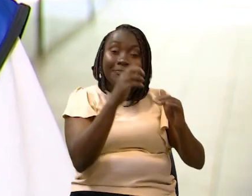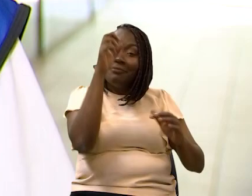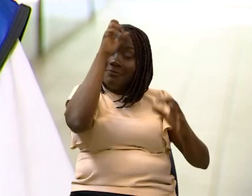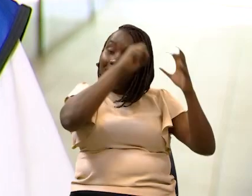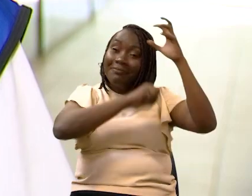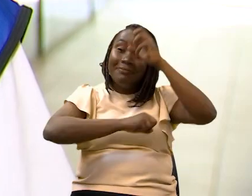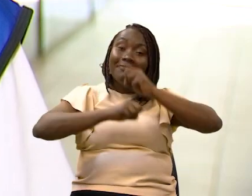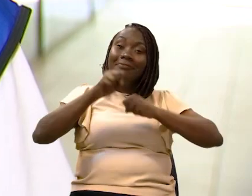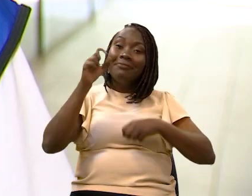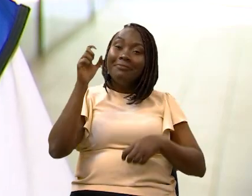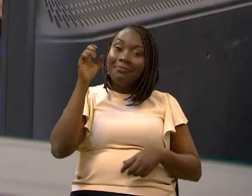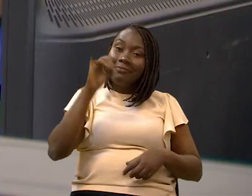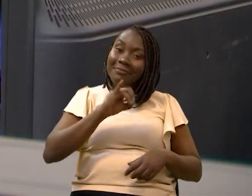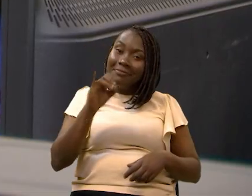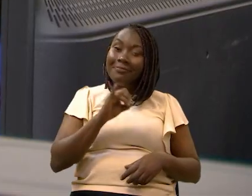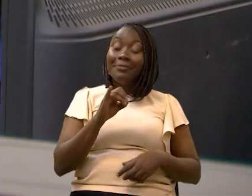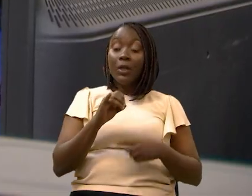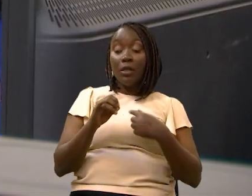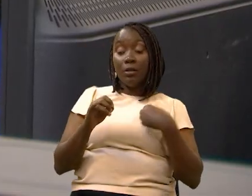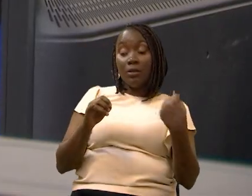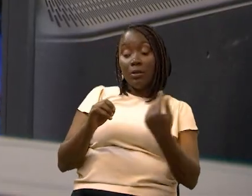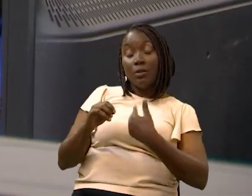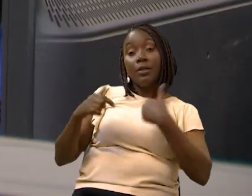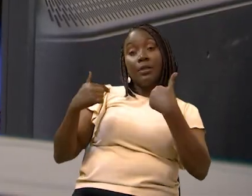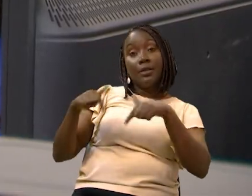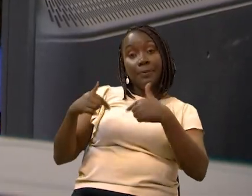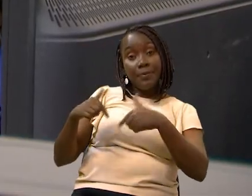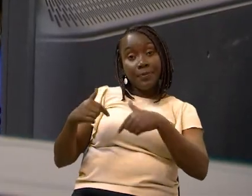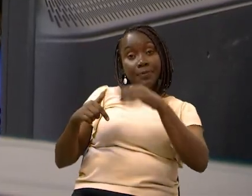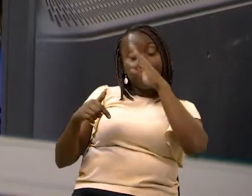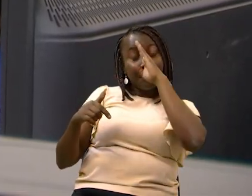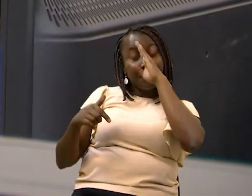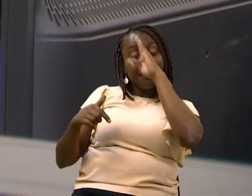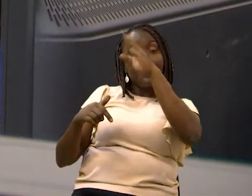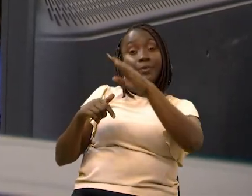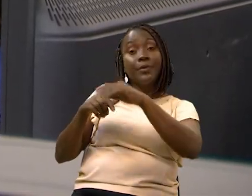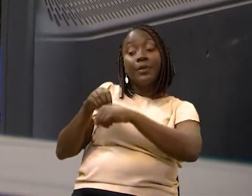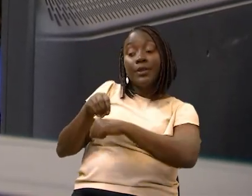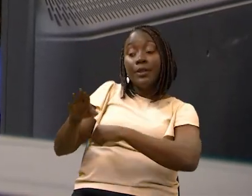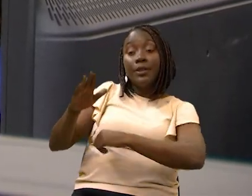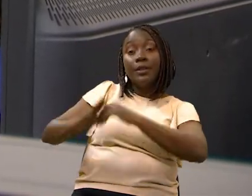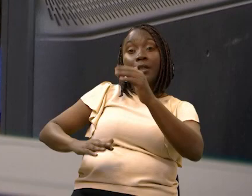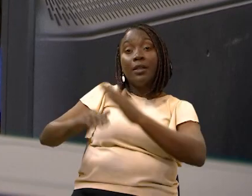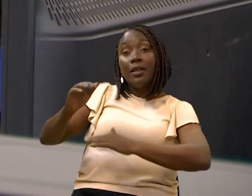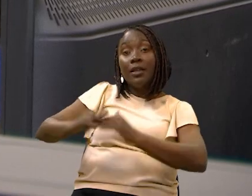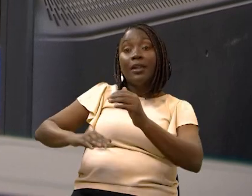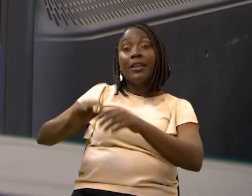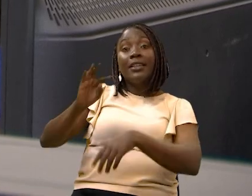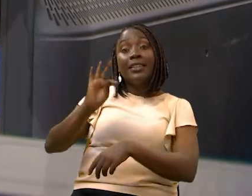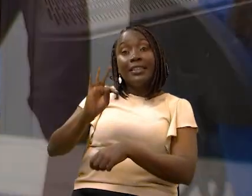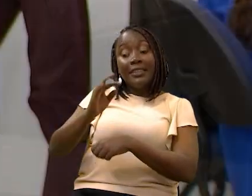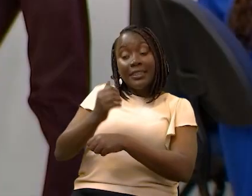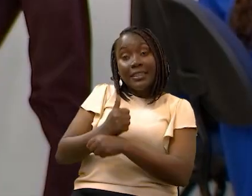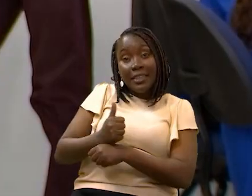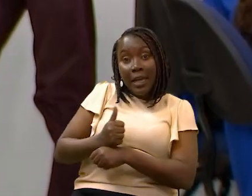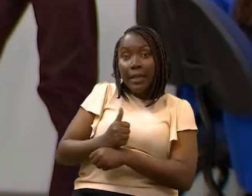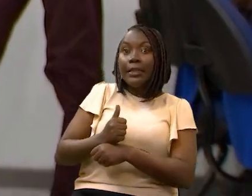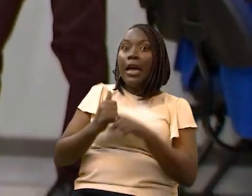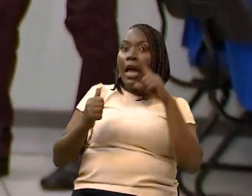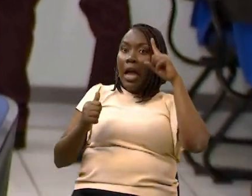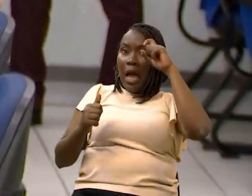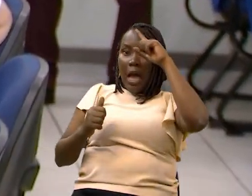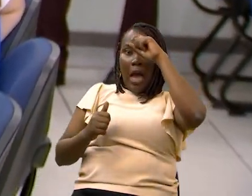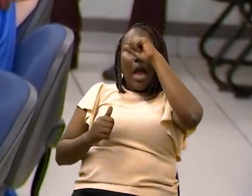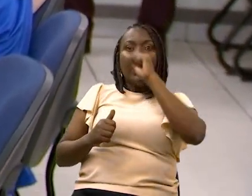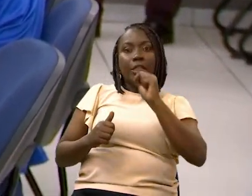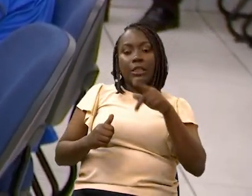vai aprender muita coisa interessante. Nós trabalhamos principalmente competências técnicas, né, que são as hard